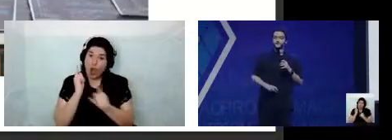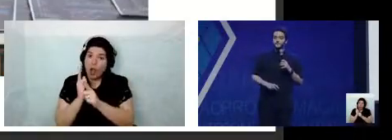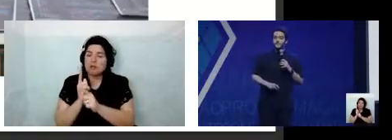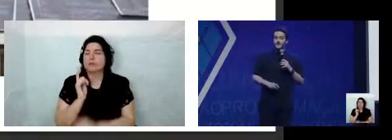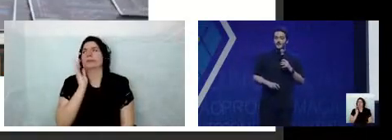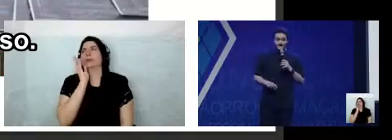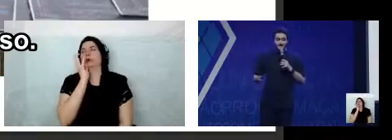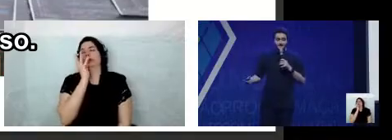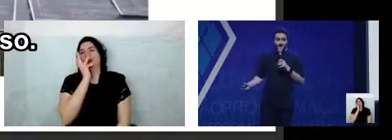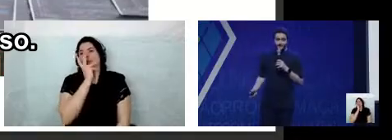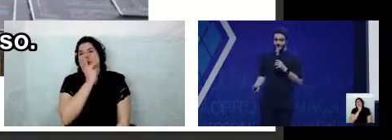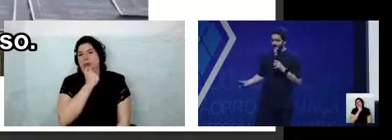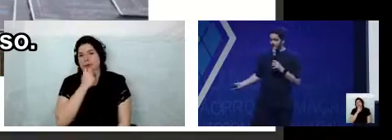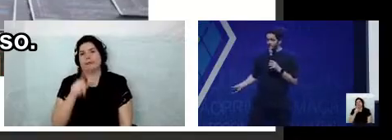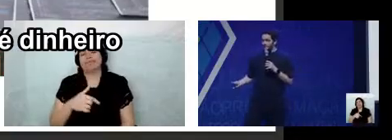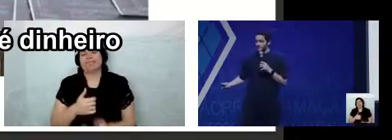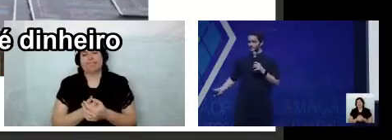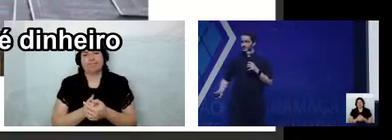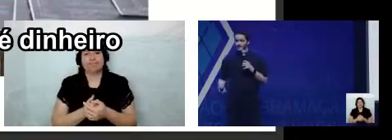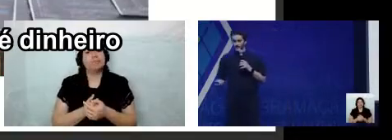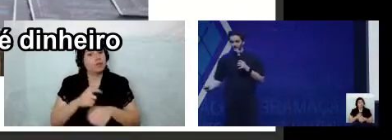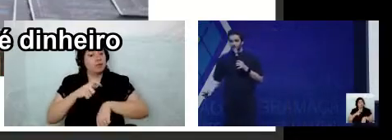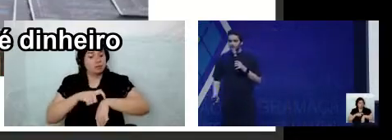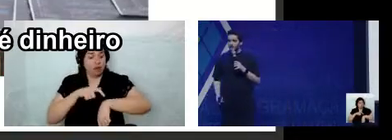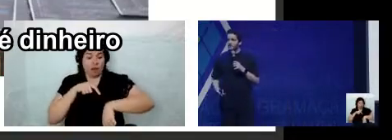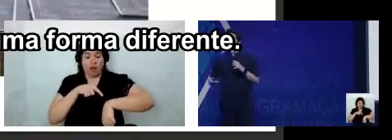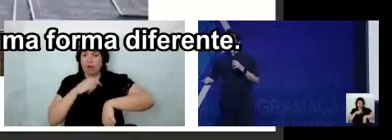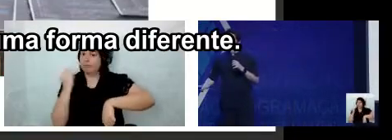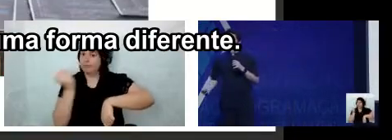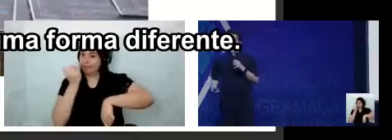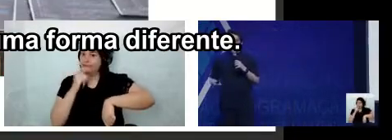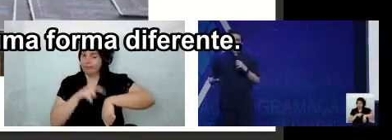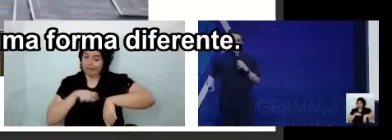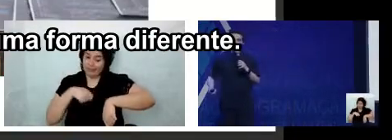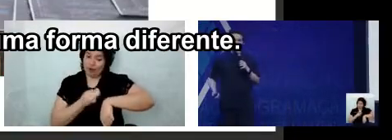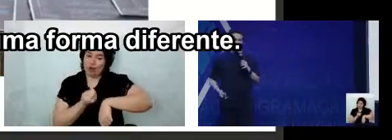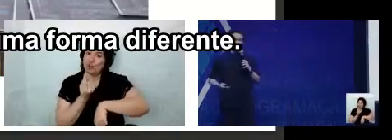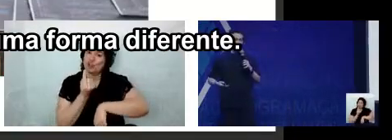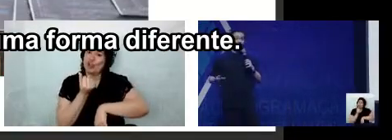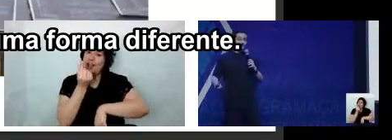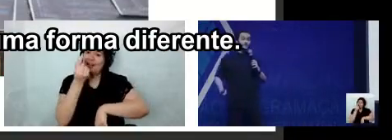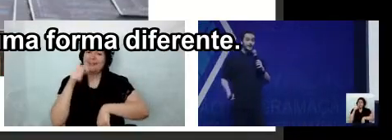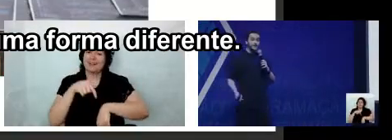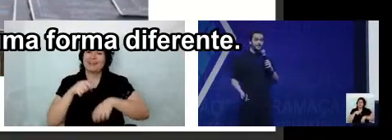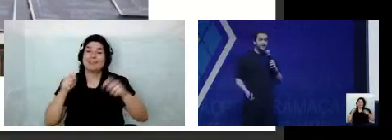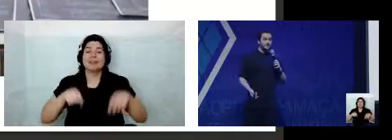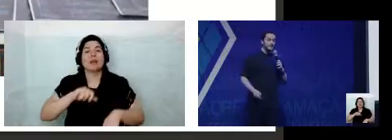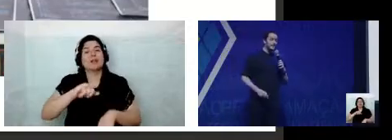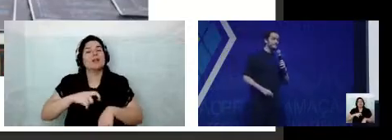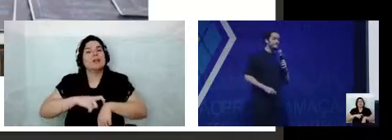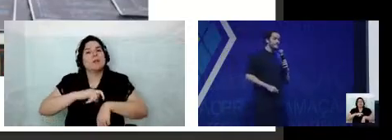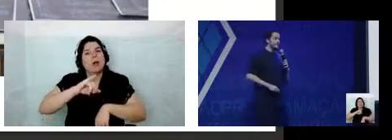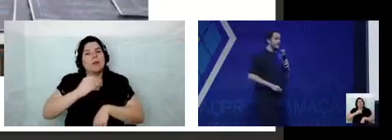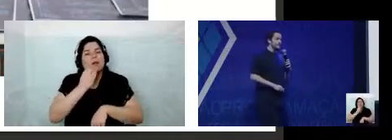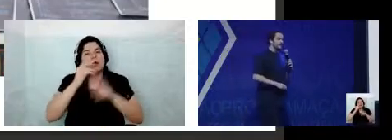Certo? E esse tempo, ele é valioso. Vocês todos sabem que tempo é dinheiro e a gente poderia utilizar esse tempo de uma forma diferente.